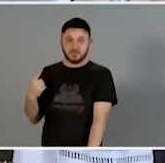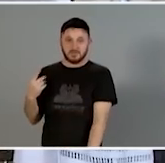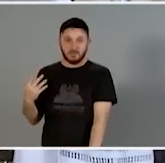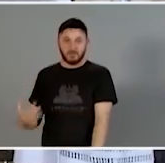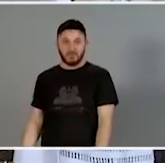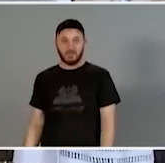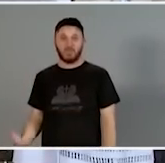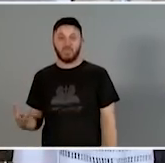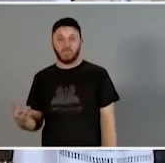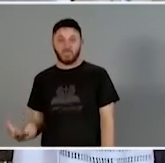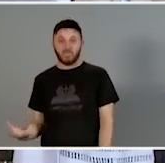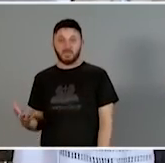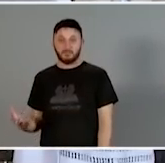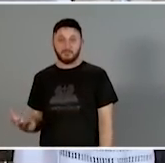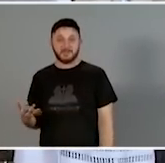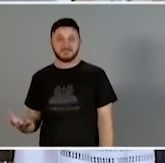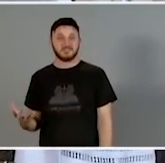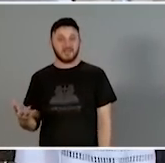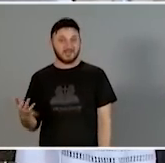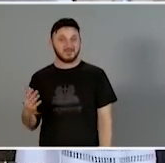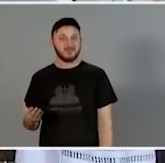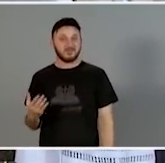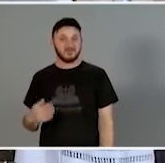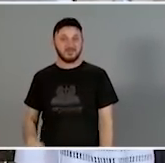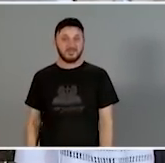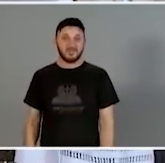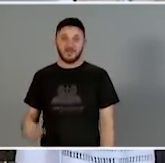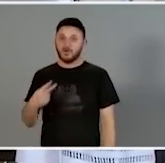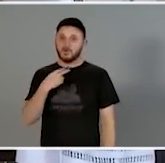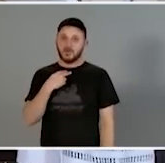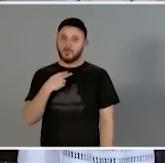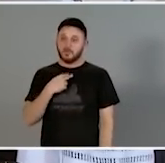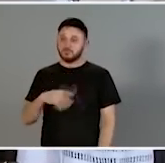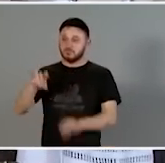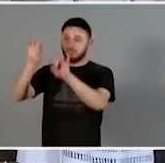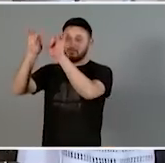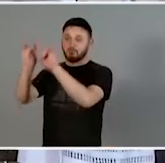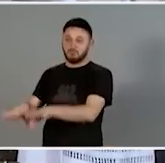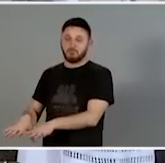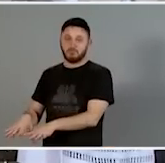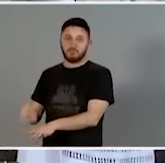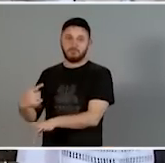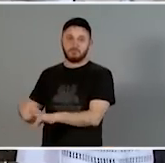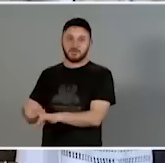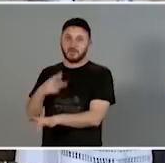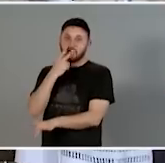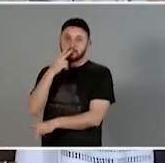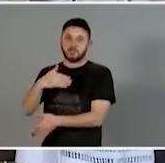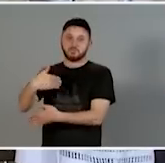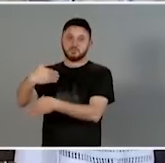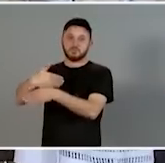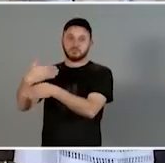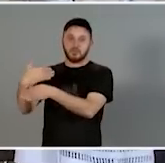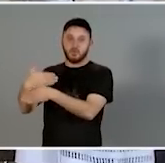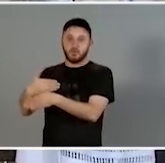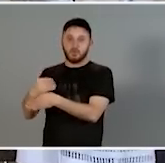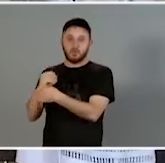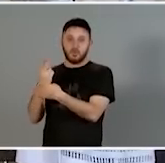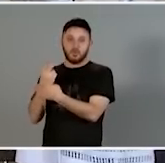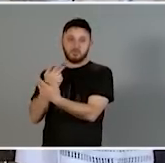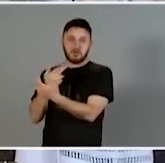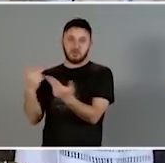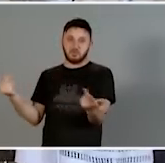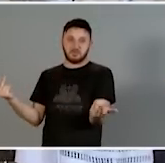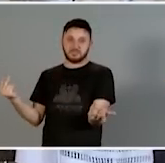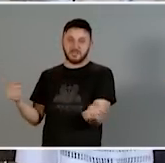É mais do que o dele. Esse, na verdade, eu não posso nem jogar ao chão, porque pelo jeito é um tijolo ou alguma coisa do gênero. E